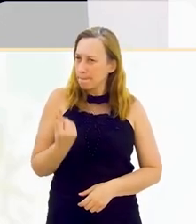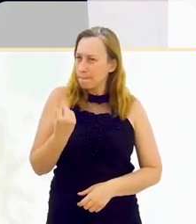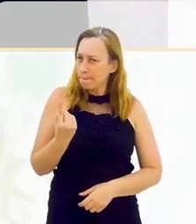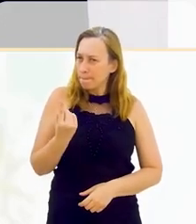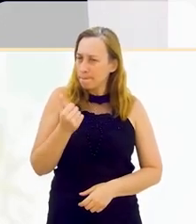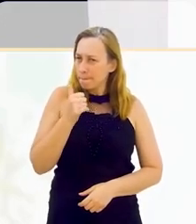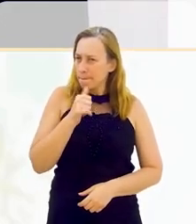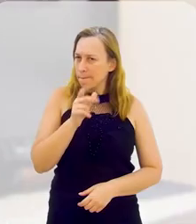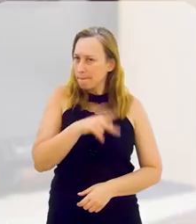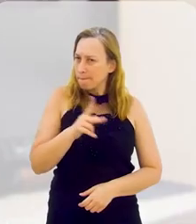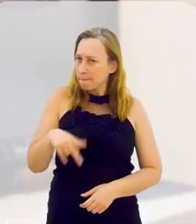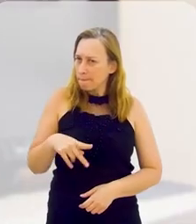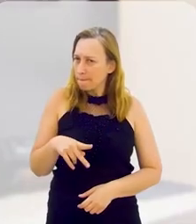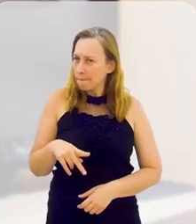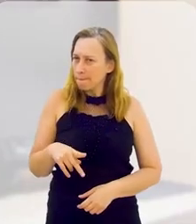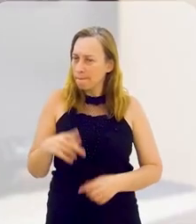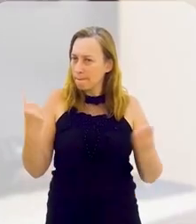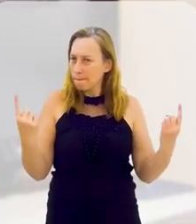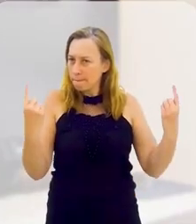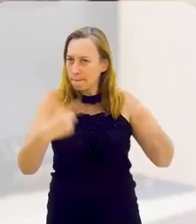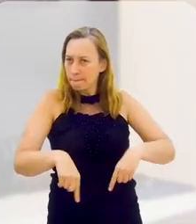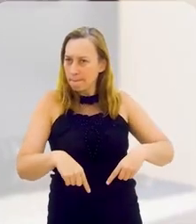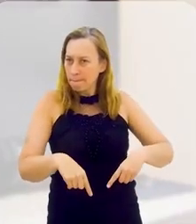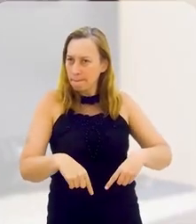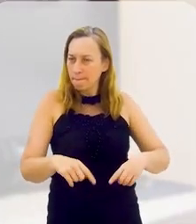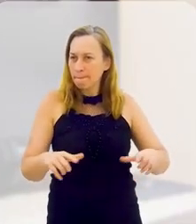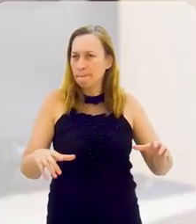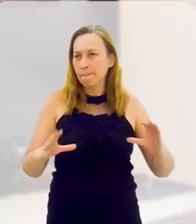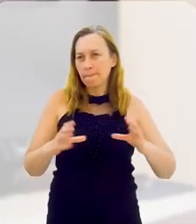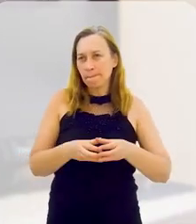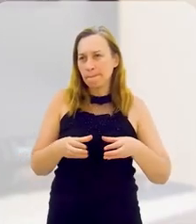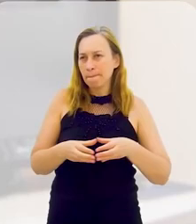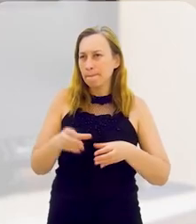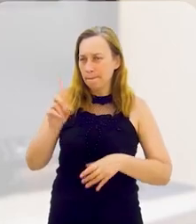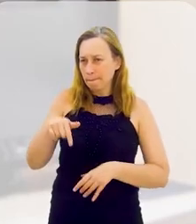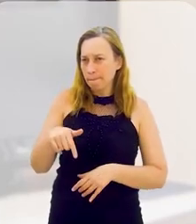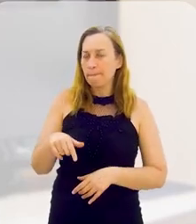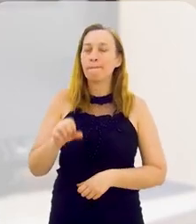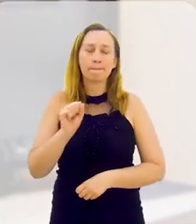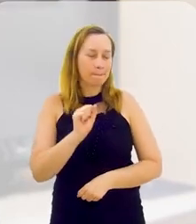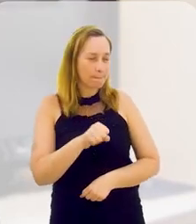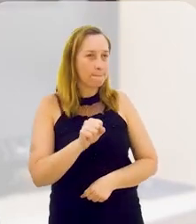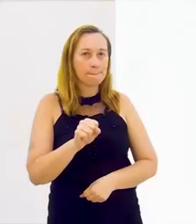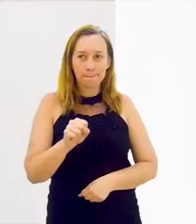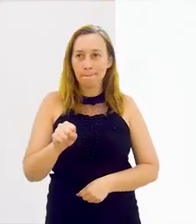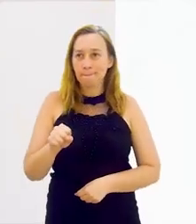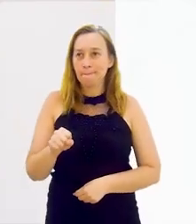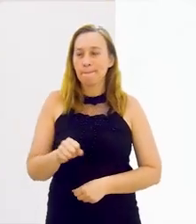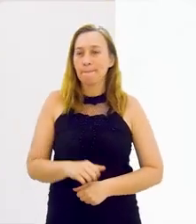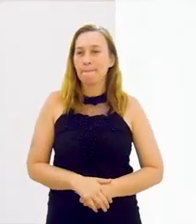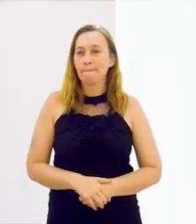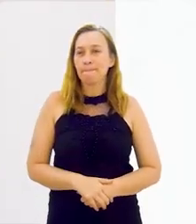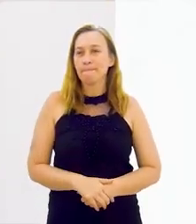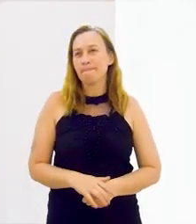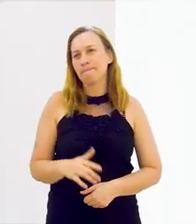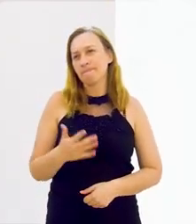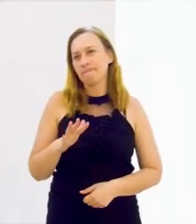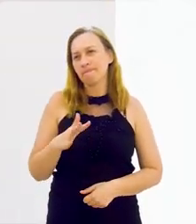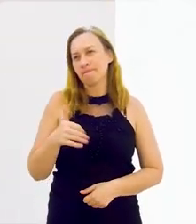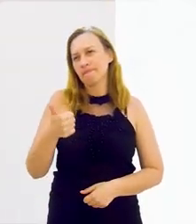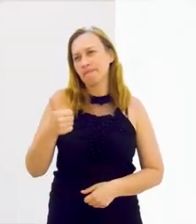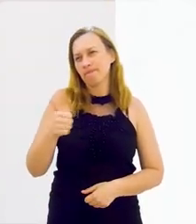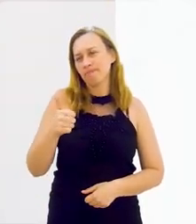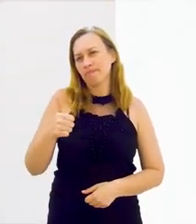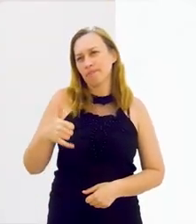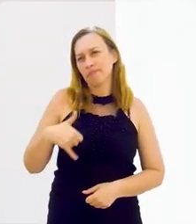Uma professora que fez um desafio para a turma, teve essa história. isso foi eu tinha mais